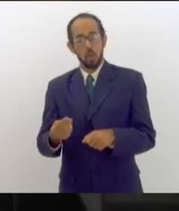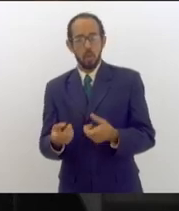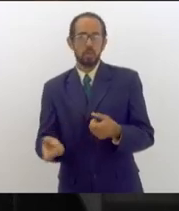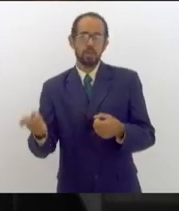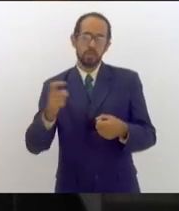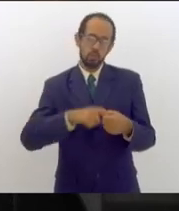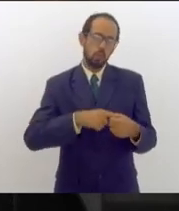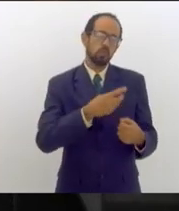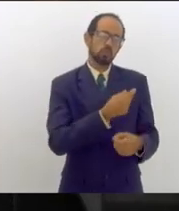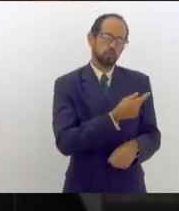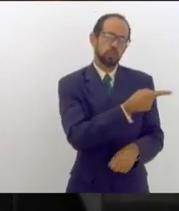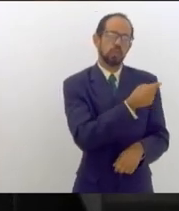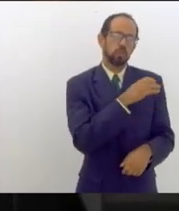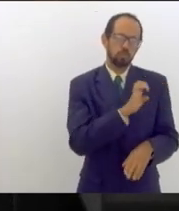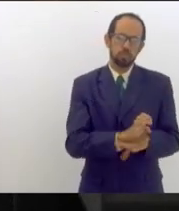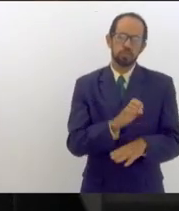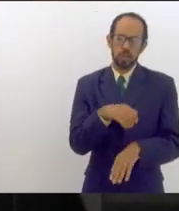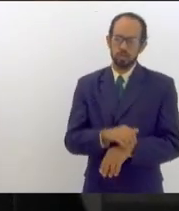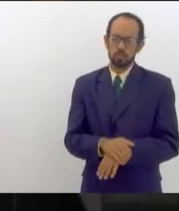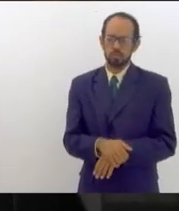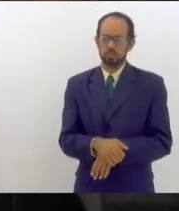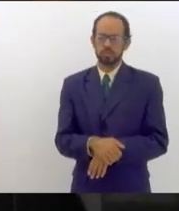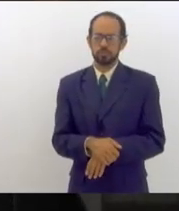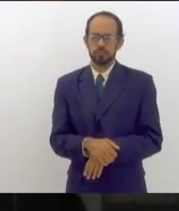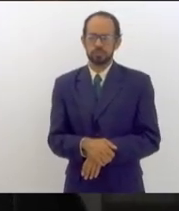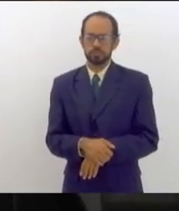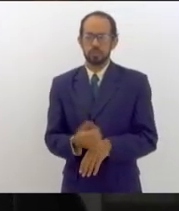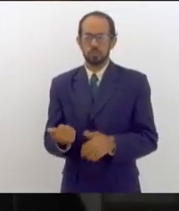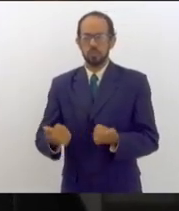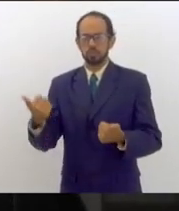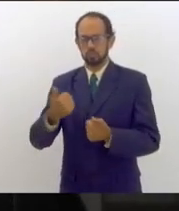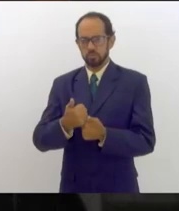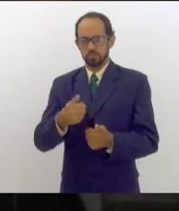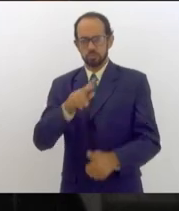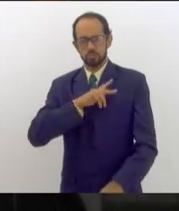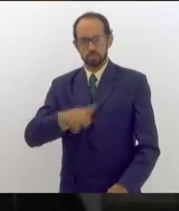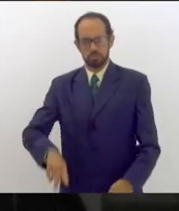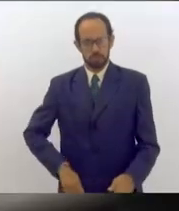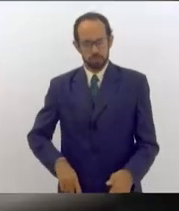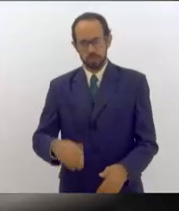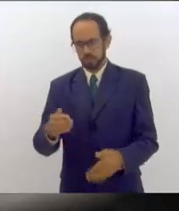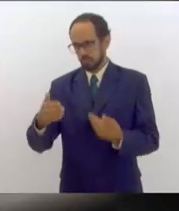da água Paraíba sem mais momento vou assumir a presidência